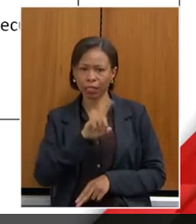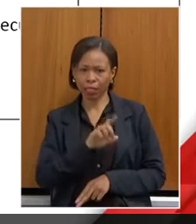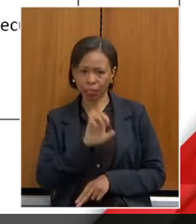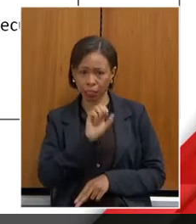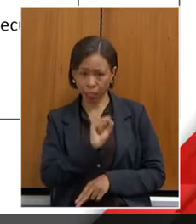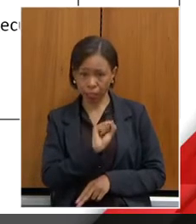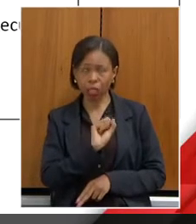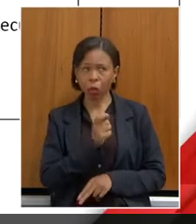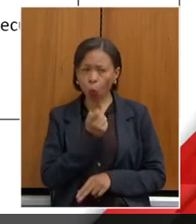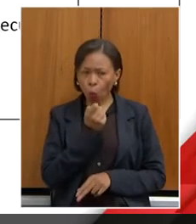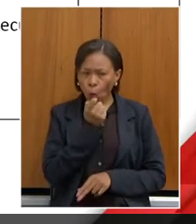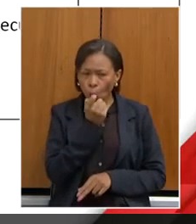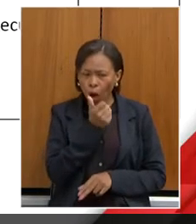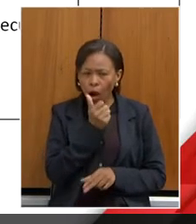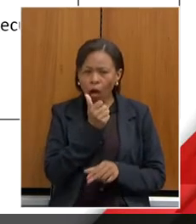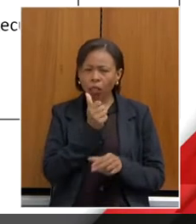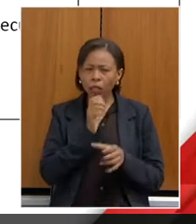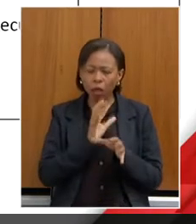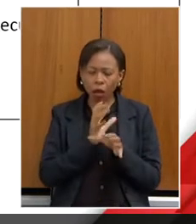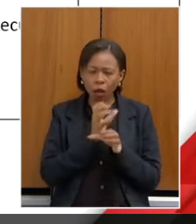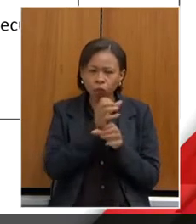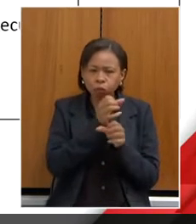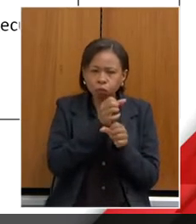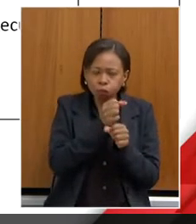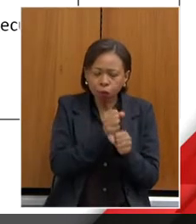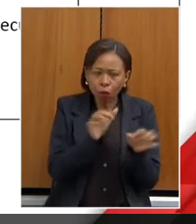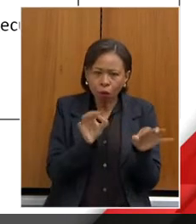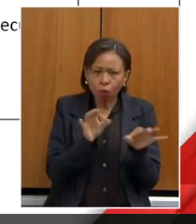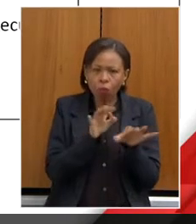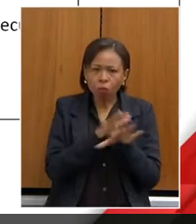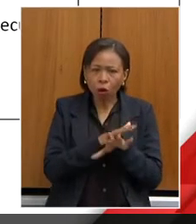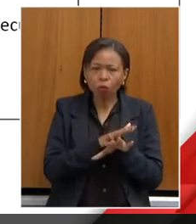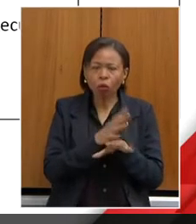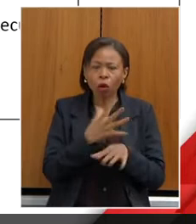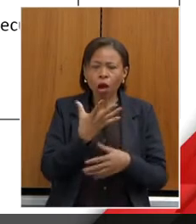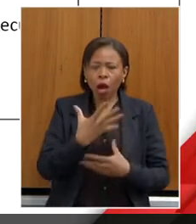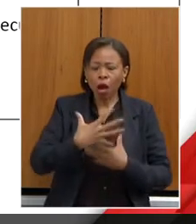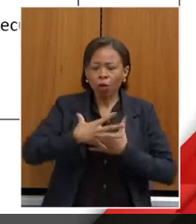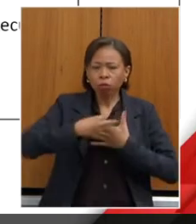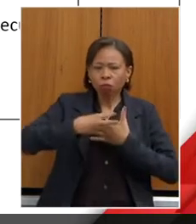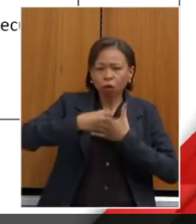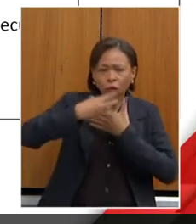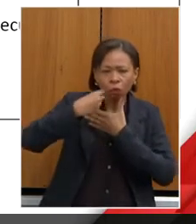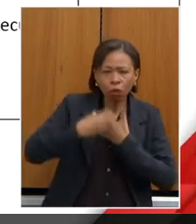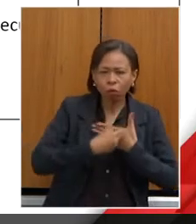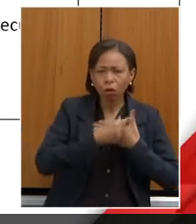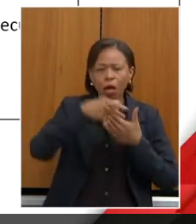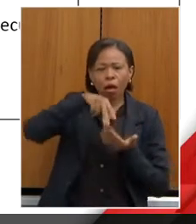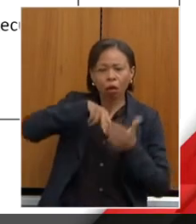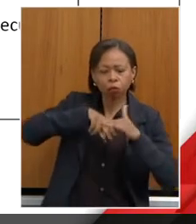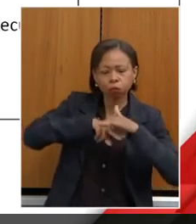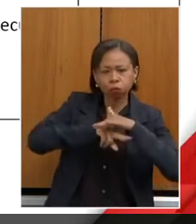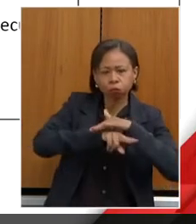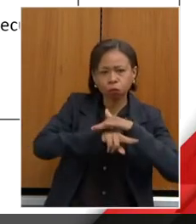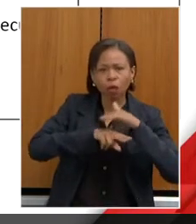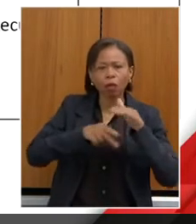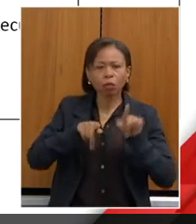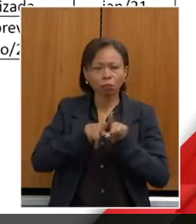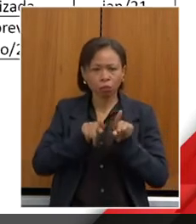terminar também a tomografia e outros locais do Eduardo de Menezes. Então, aproximadamente R$ 13 milhões de investimento. Pode passar?